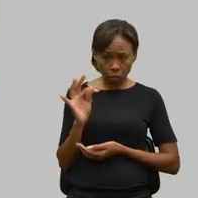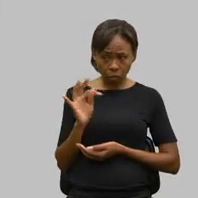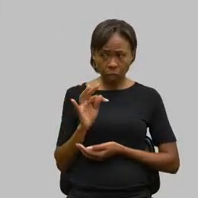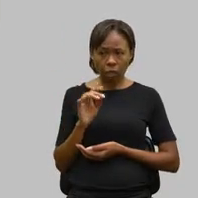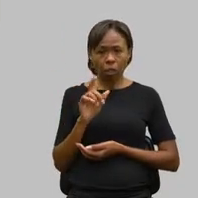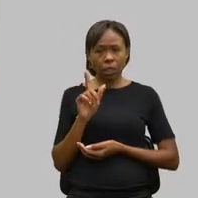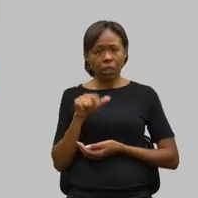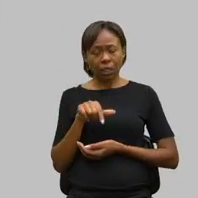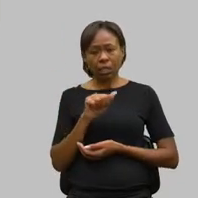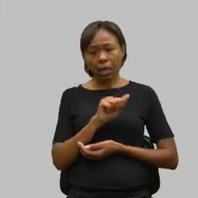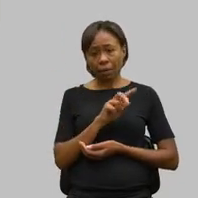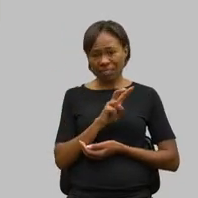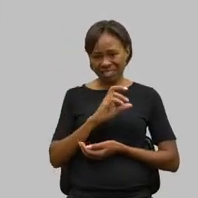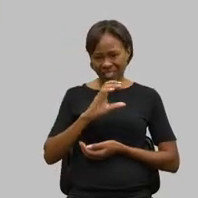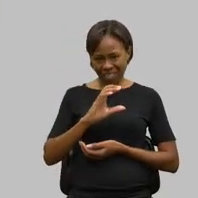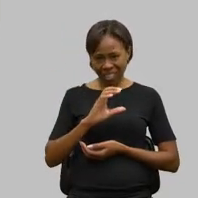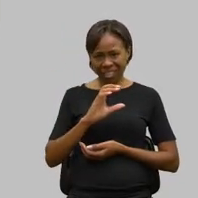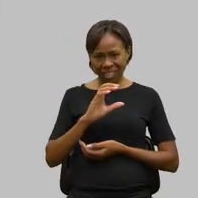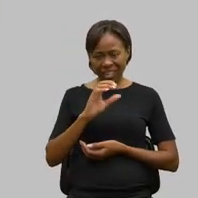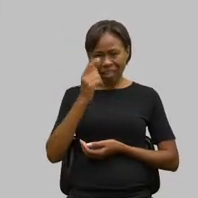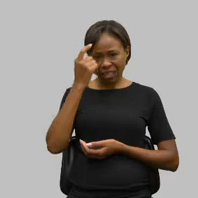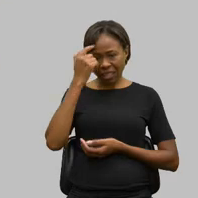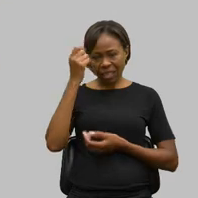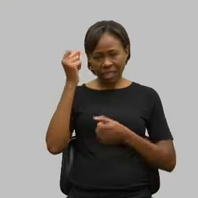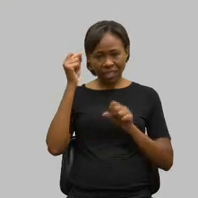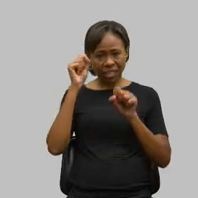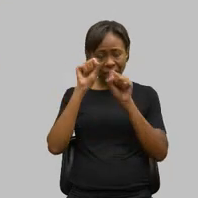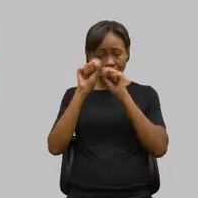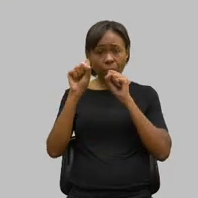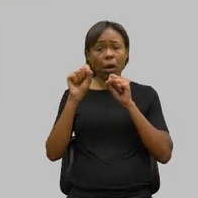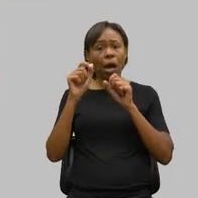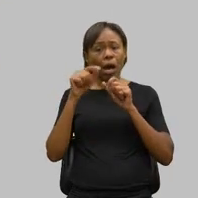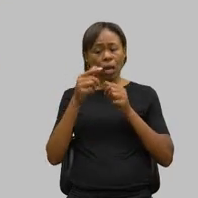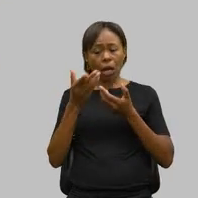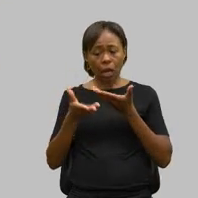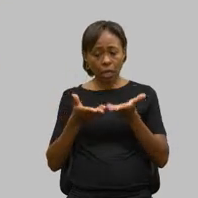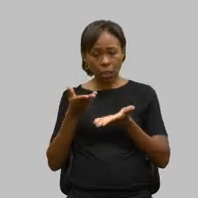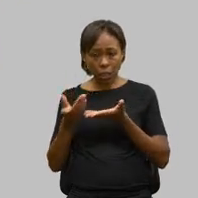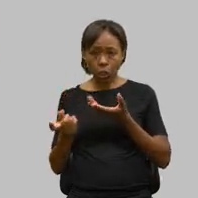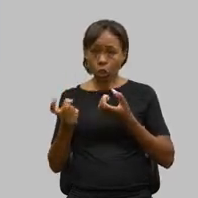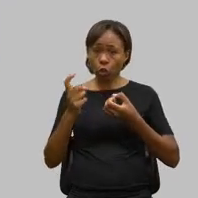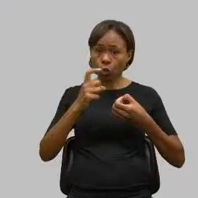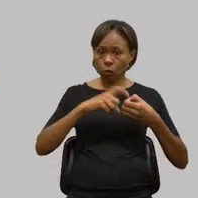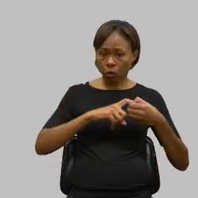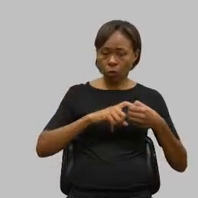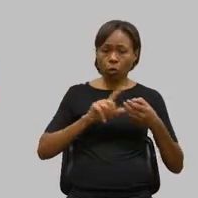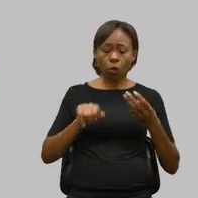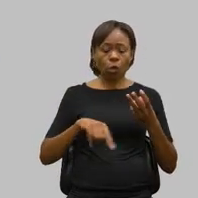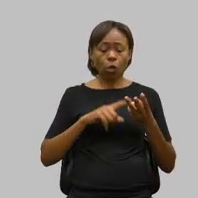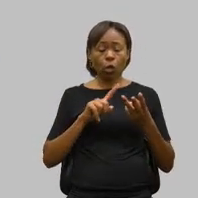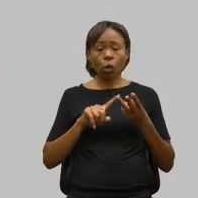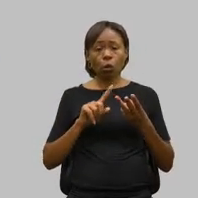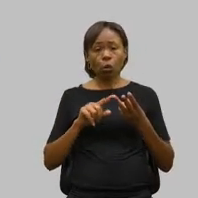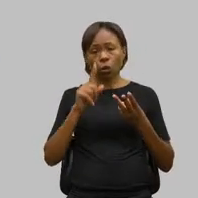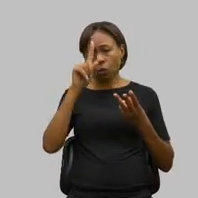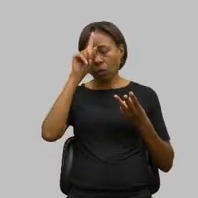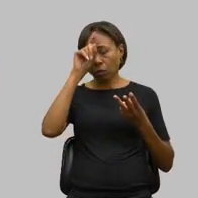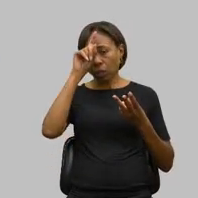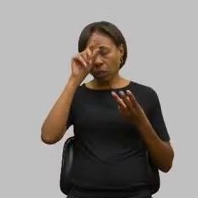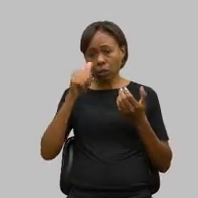do cuidado para ir para casa. Então, esses hospitais tiram o paciente da alta complexidade. E o de apoio da urgência, que a gente fala que